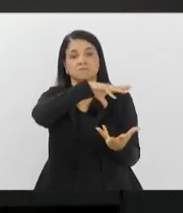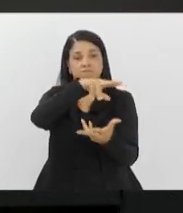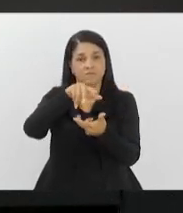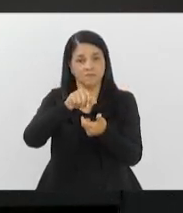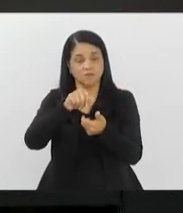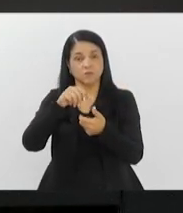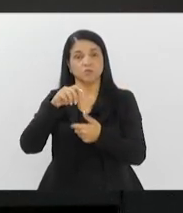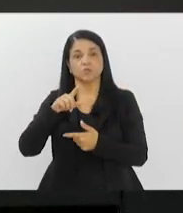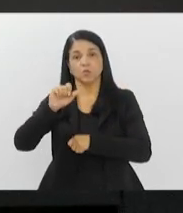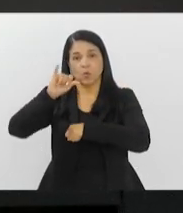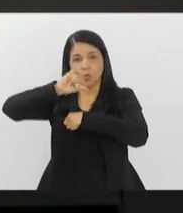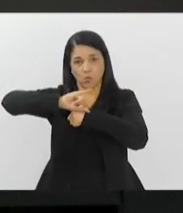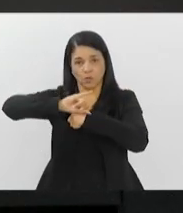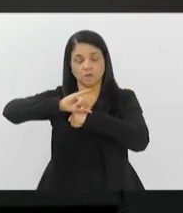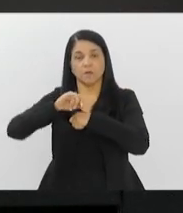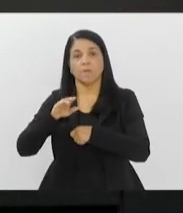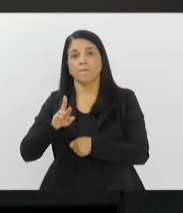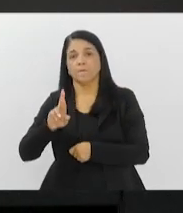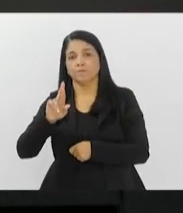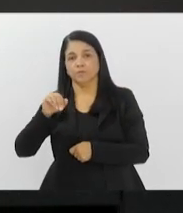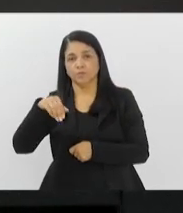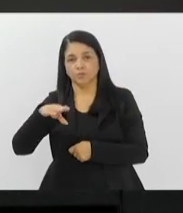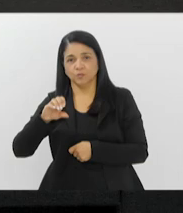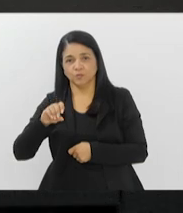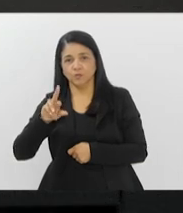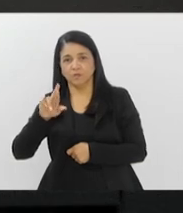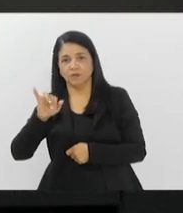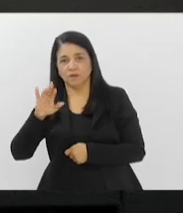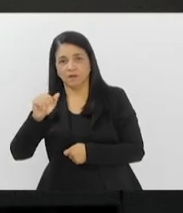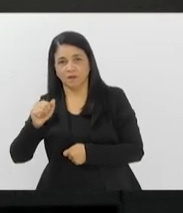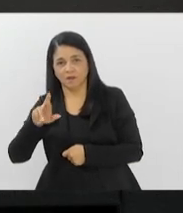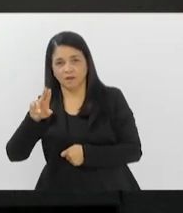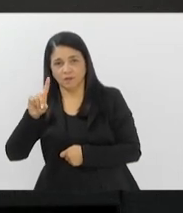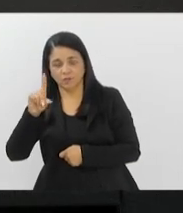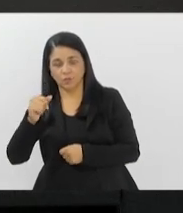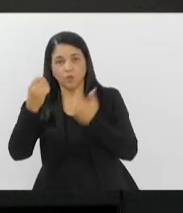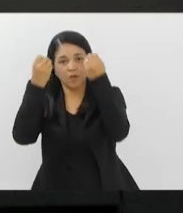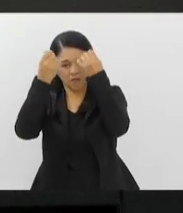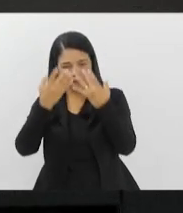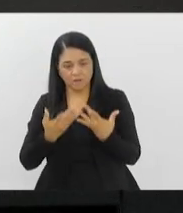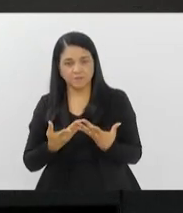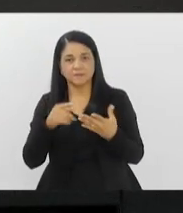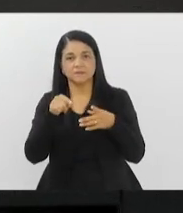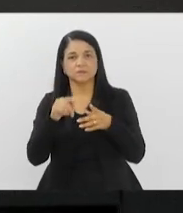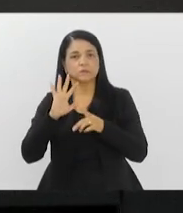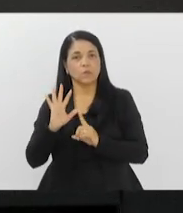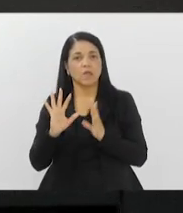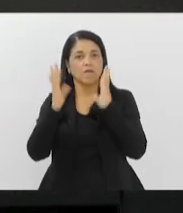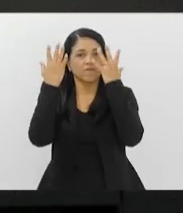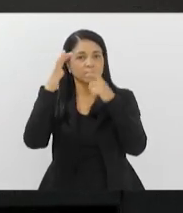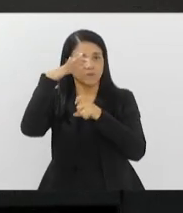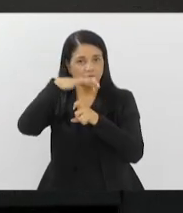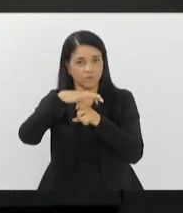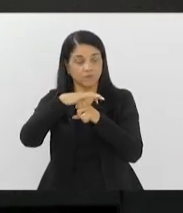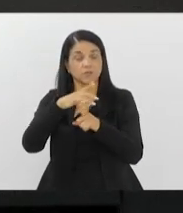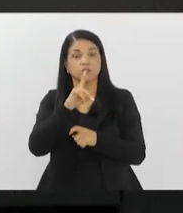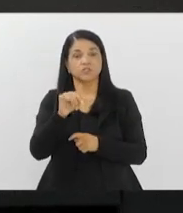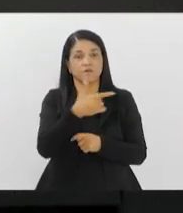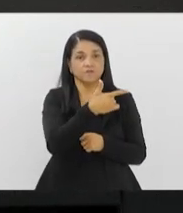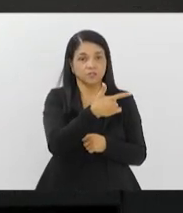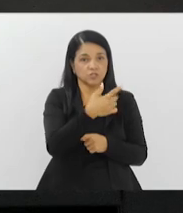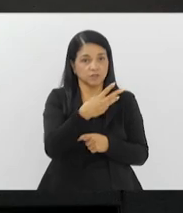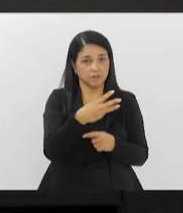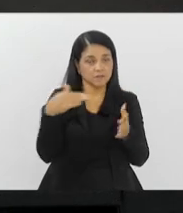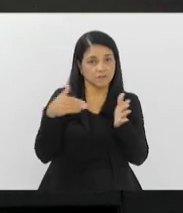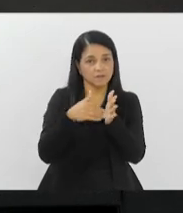senhor Bruno Ricardo Albernaz, que fará uma apresentação sobre o evento que será realizado dia 23 e 28